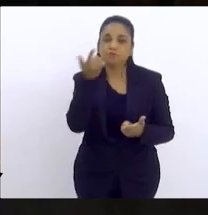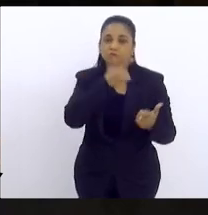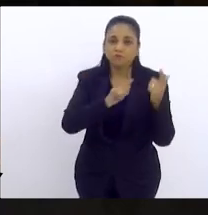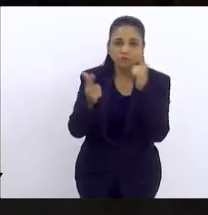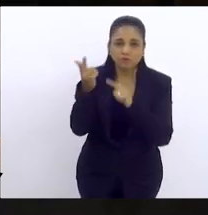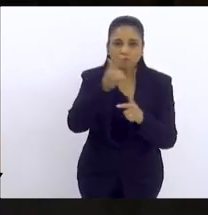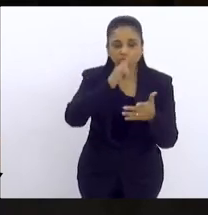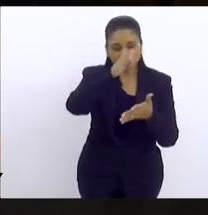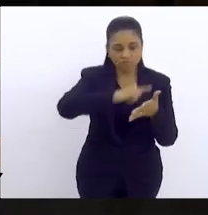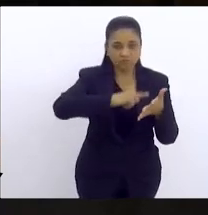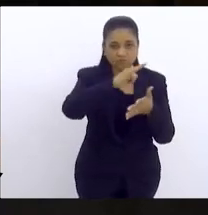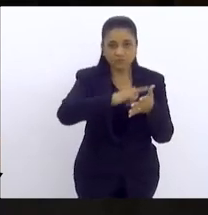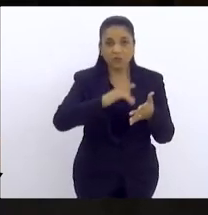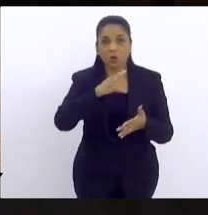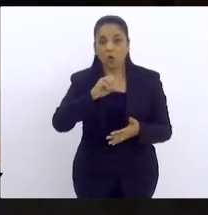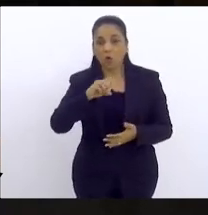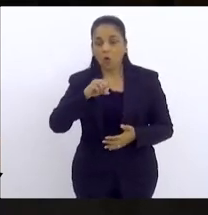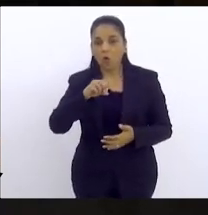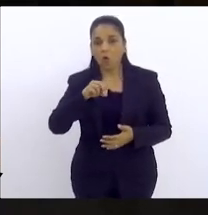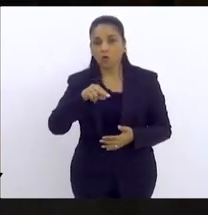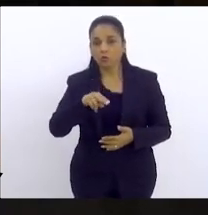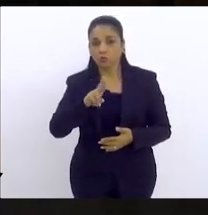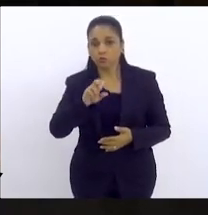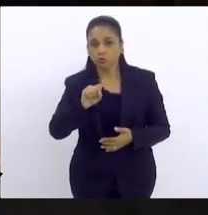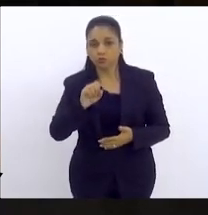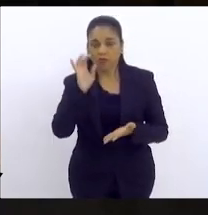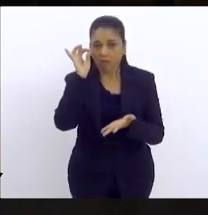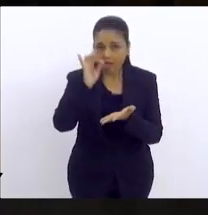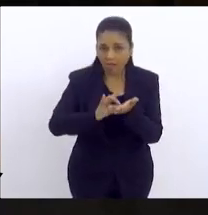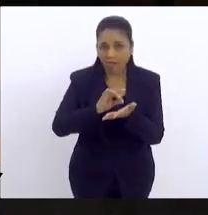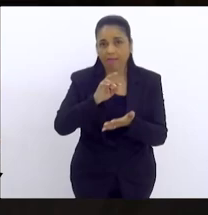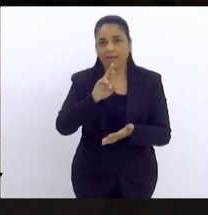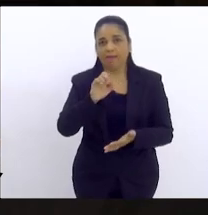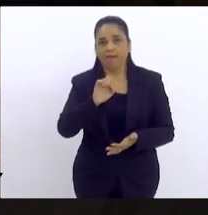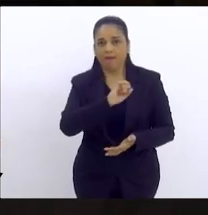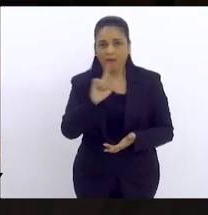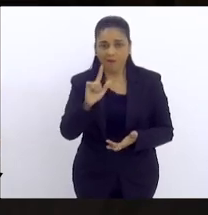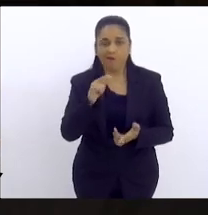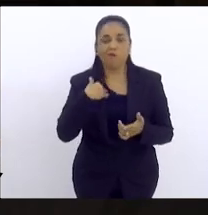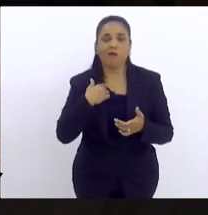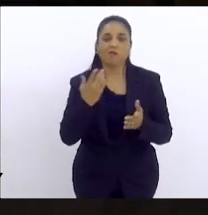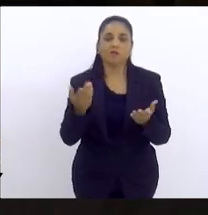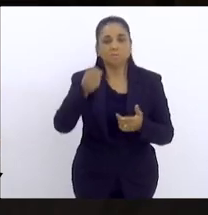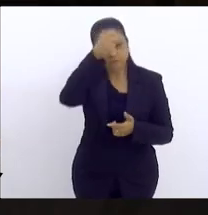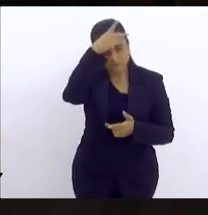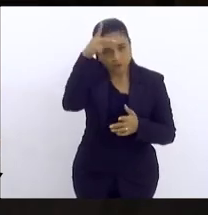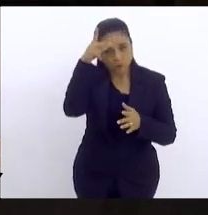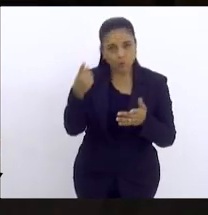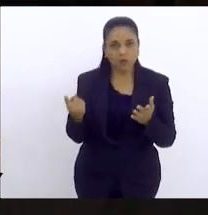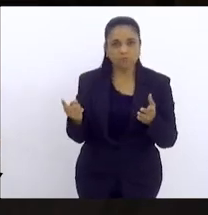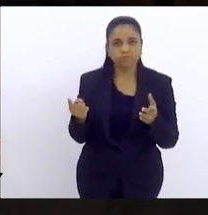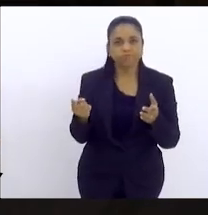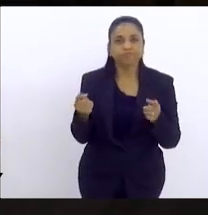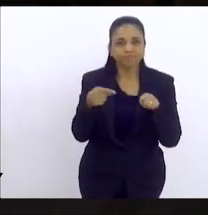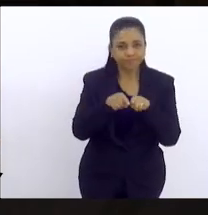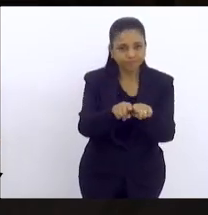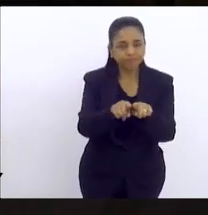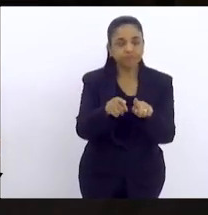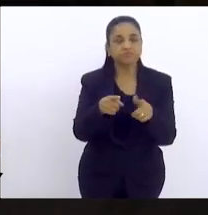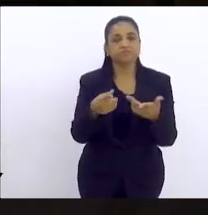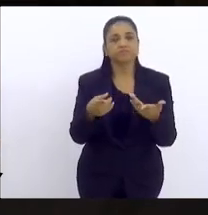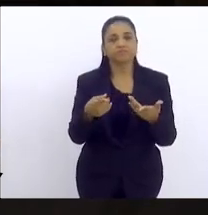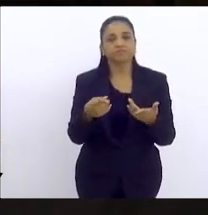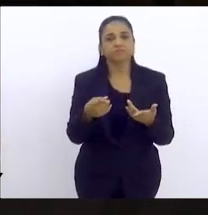lá certidão de ônus reais e agora lá é o Reginaldo que faz parte lá da prefeitura lá ele tá